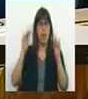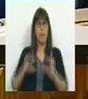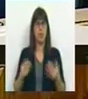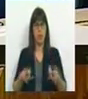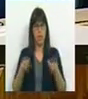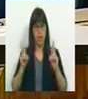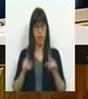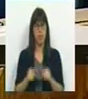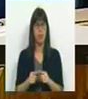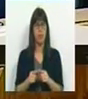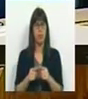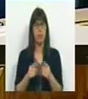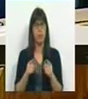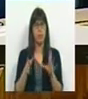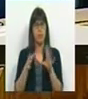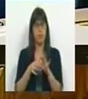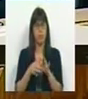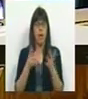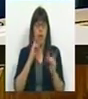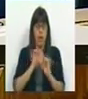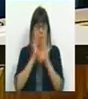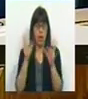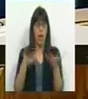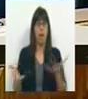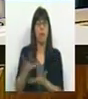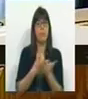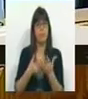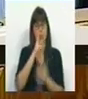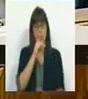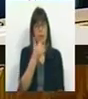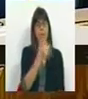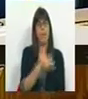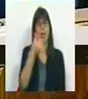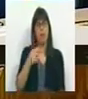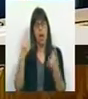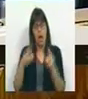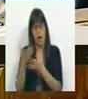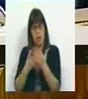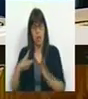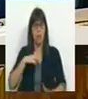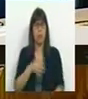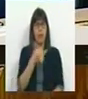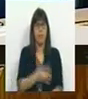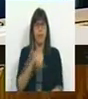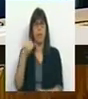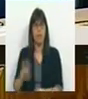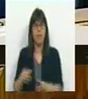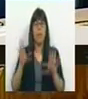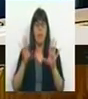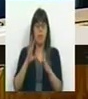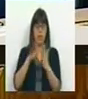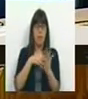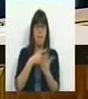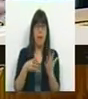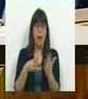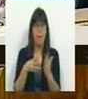livres, visão TIC 2020. É claro que há sinergias com o Horizonte 2020, há sinergias com o Portugal 2020, mas nos